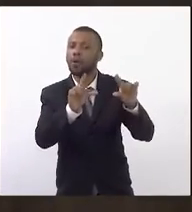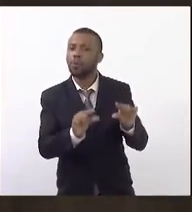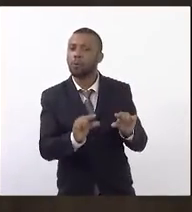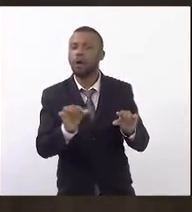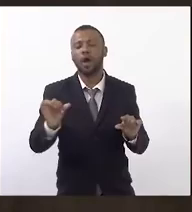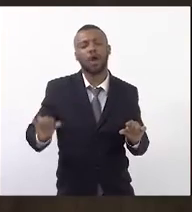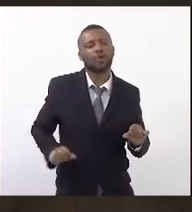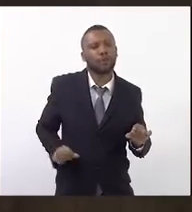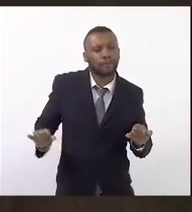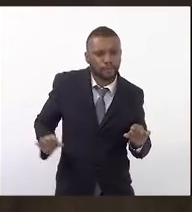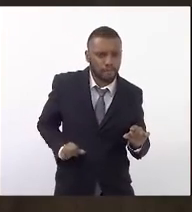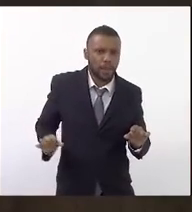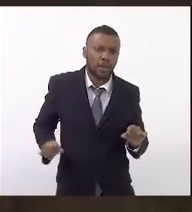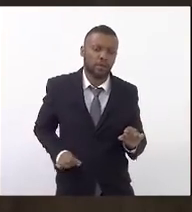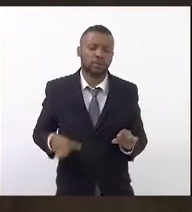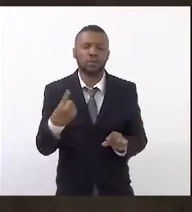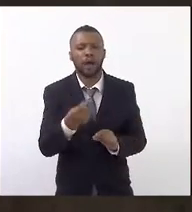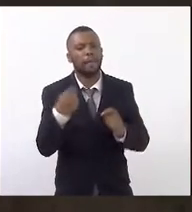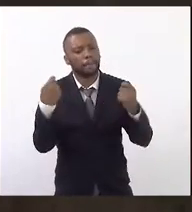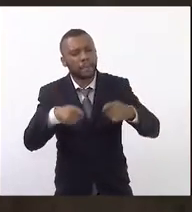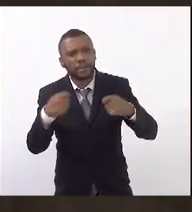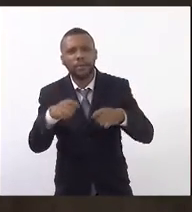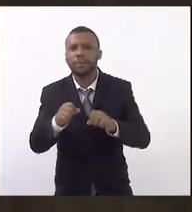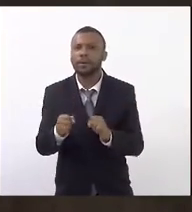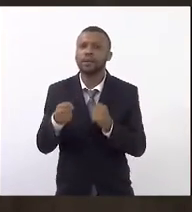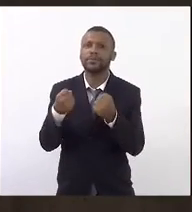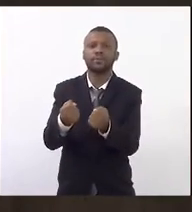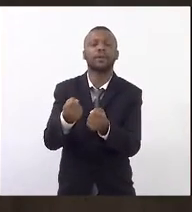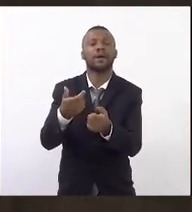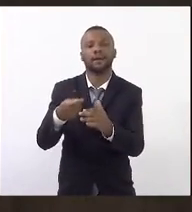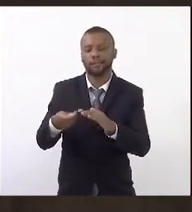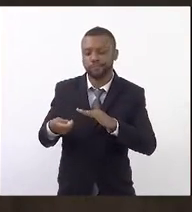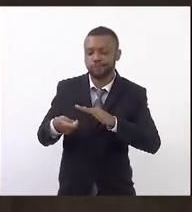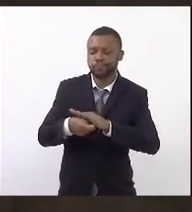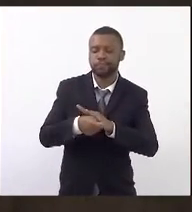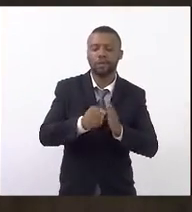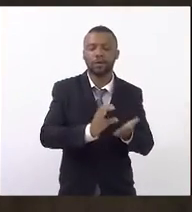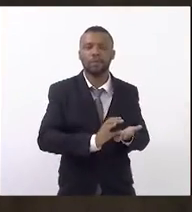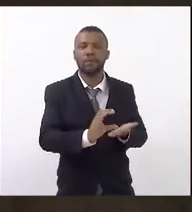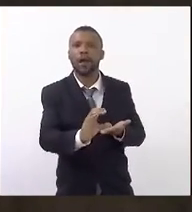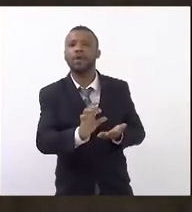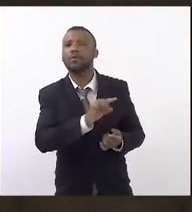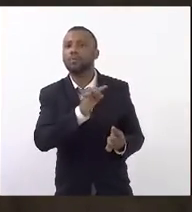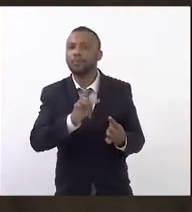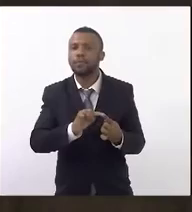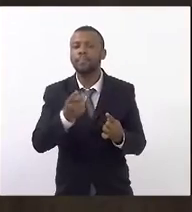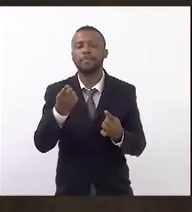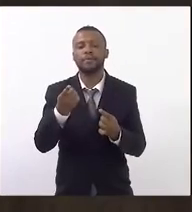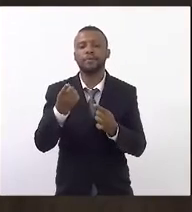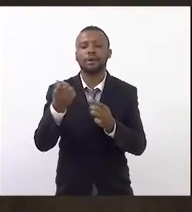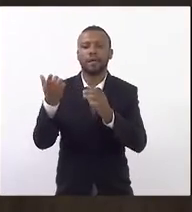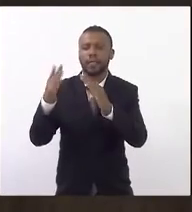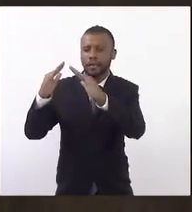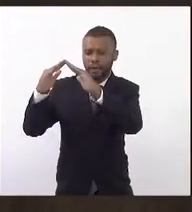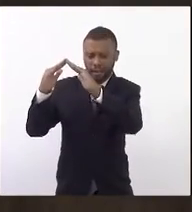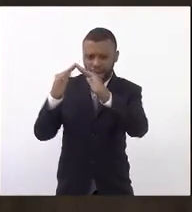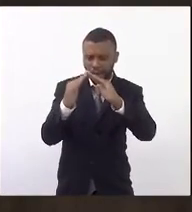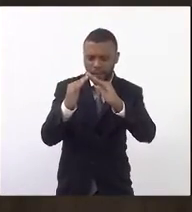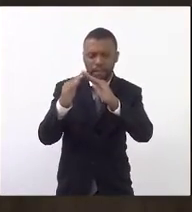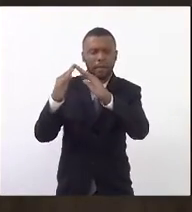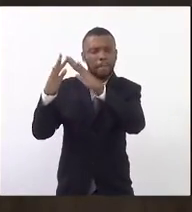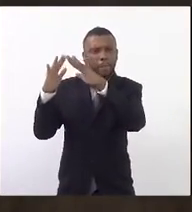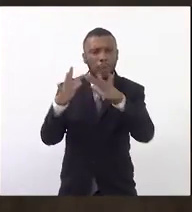gente precisa garantir é investimento estruturante em contenção de encosta, em habitação popular,